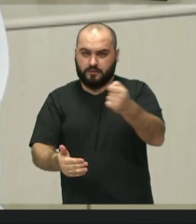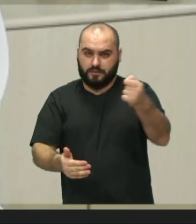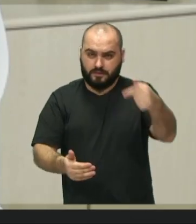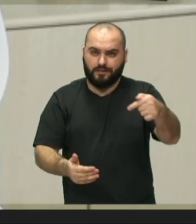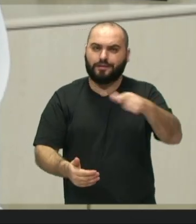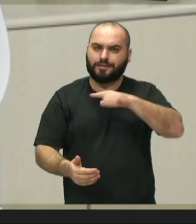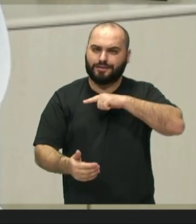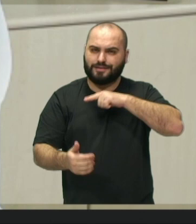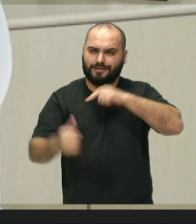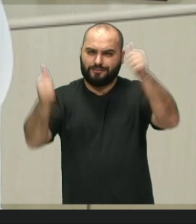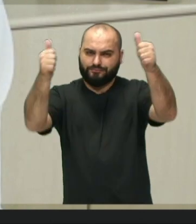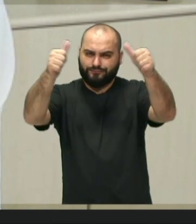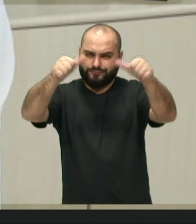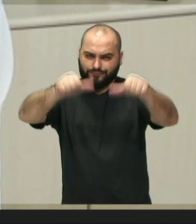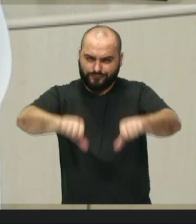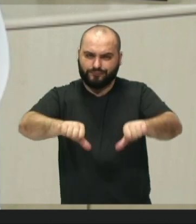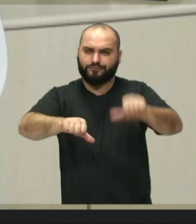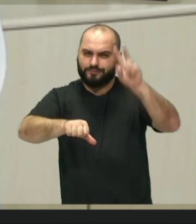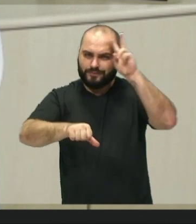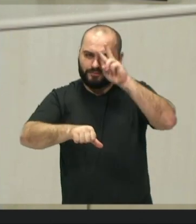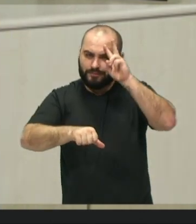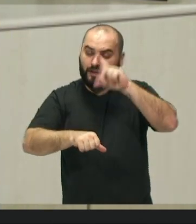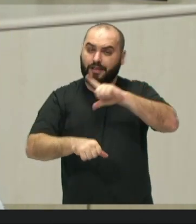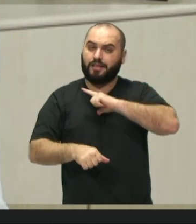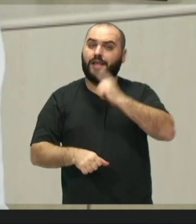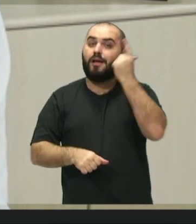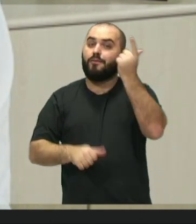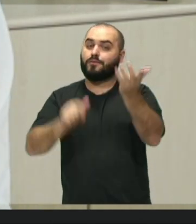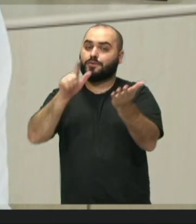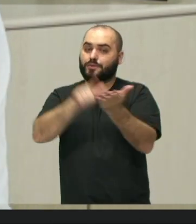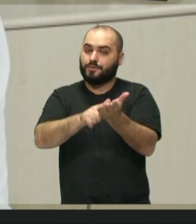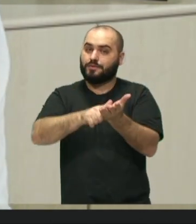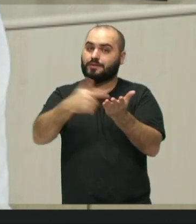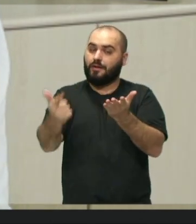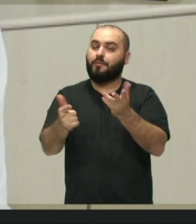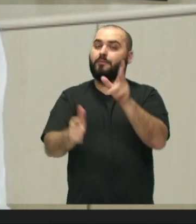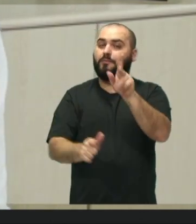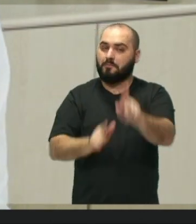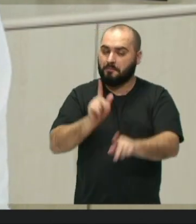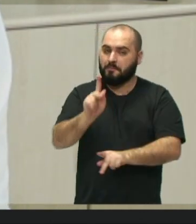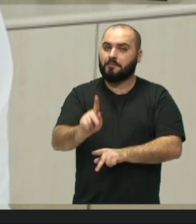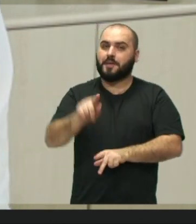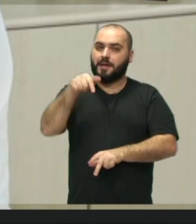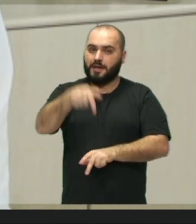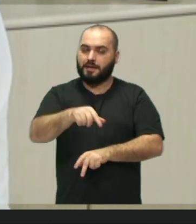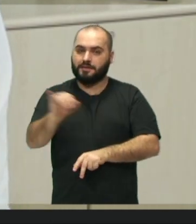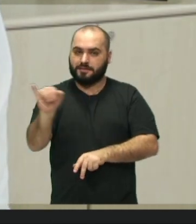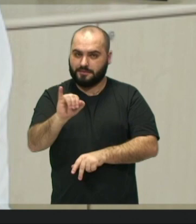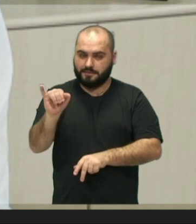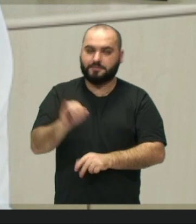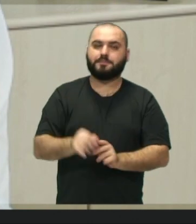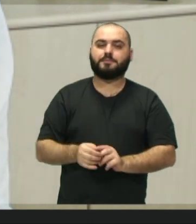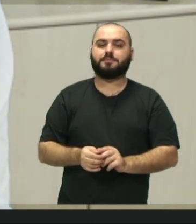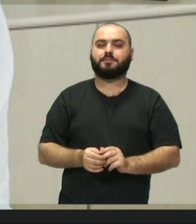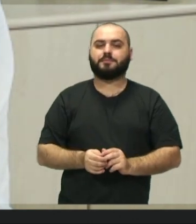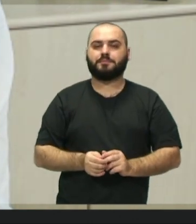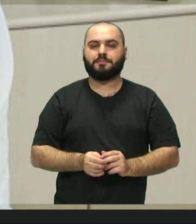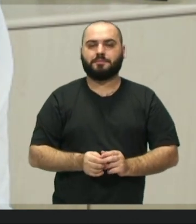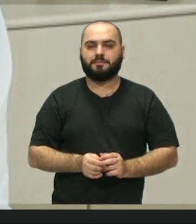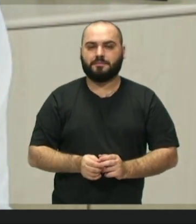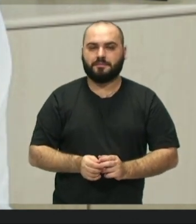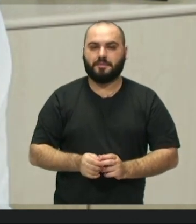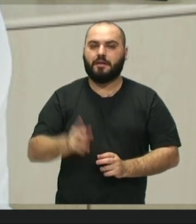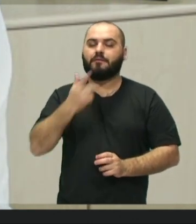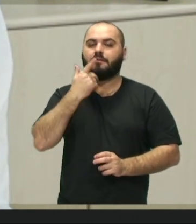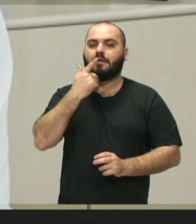crise. Né? Tem até um jornal bastante popular aqui na nossa região, que o então superintendente aqui da autarquia, né, o